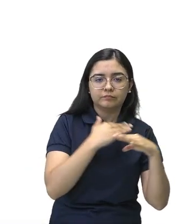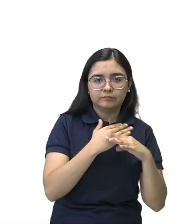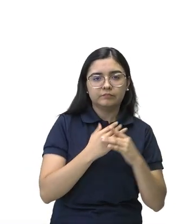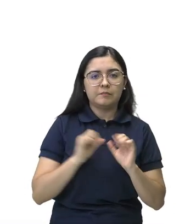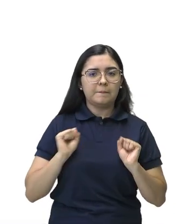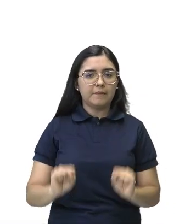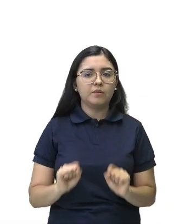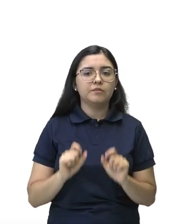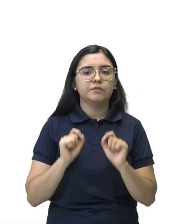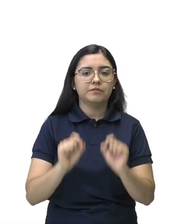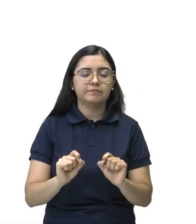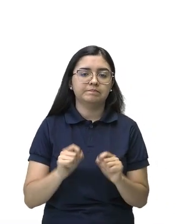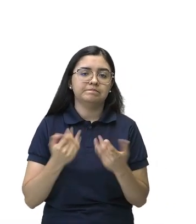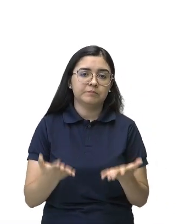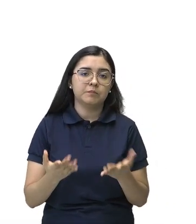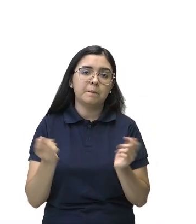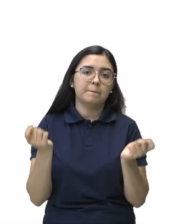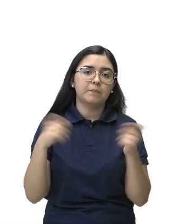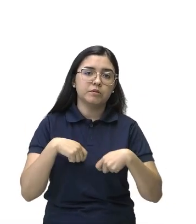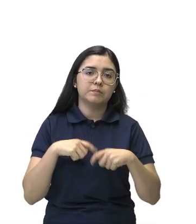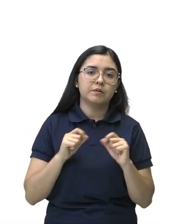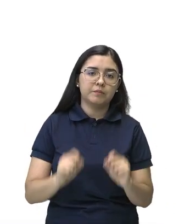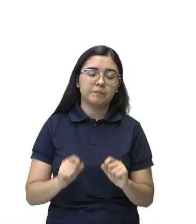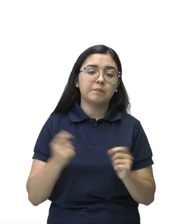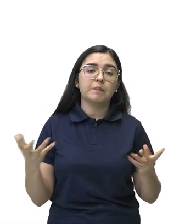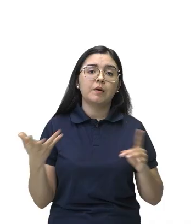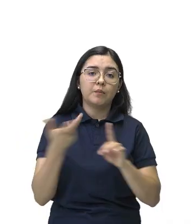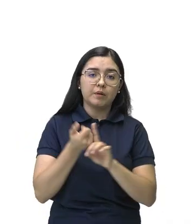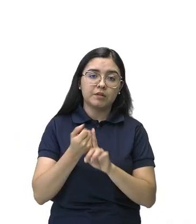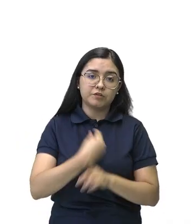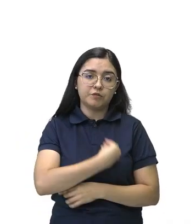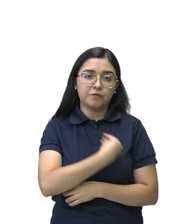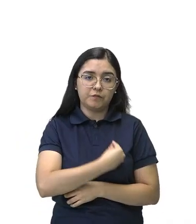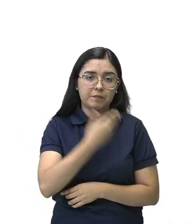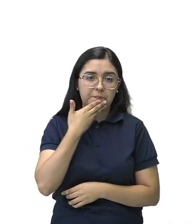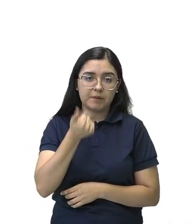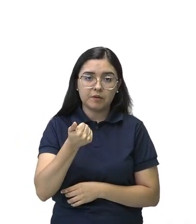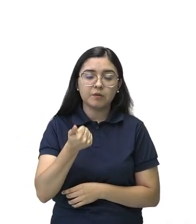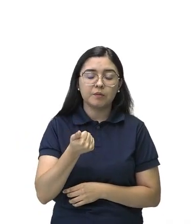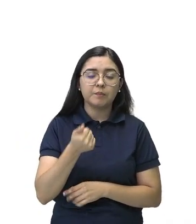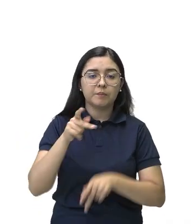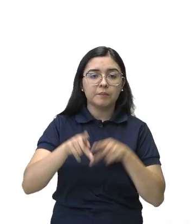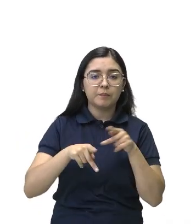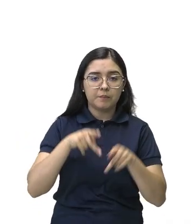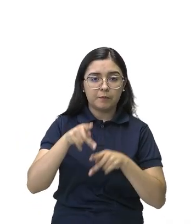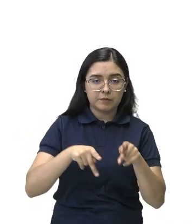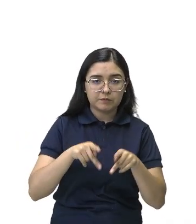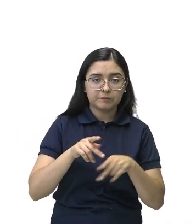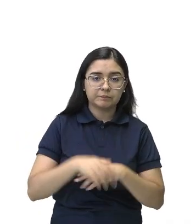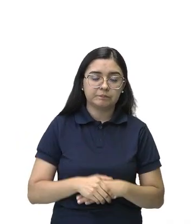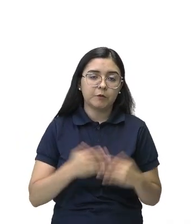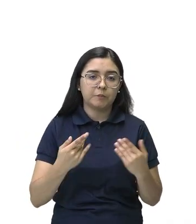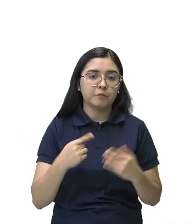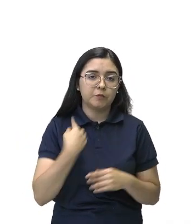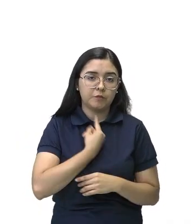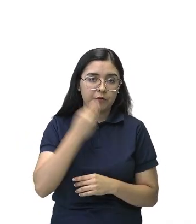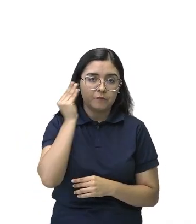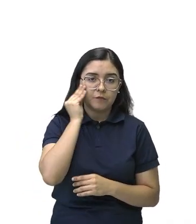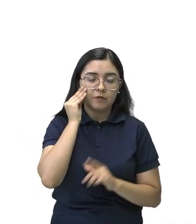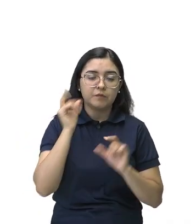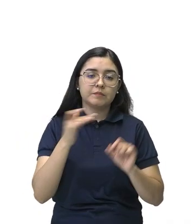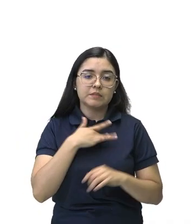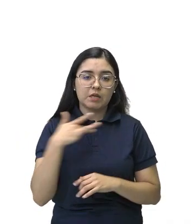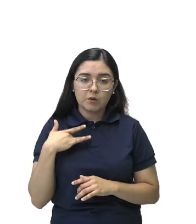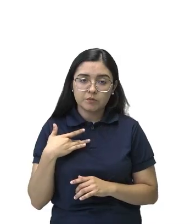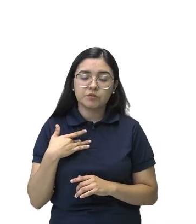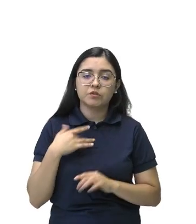podem oferecer uma qualidade de vida melhor para a população, como nós já falamos,